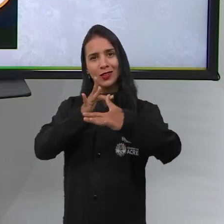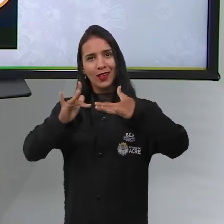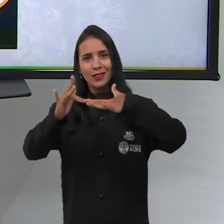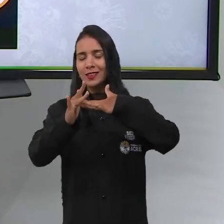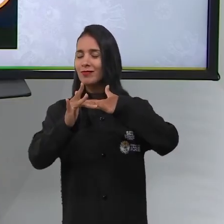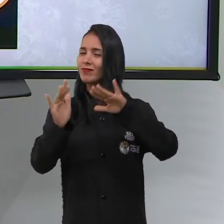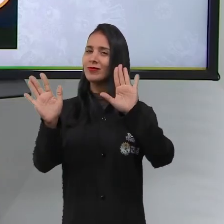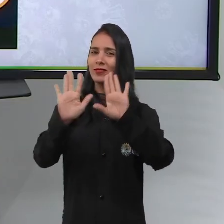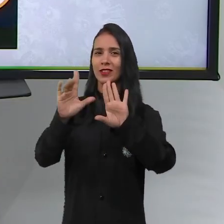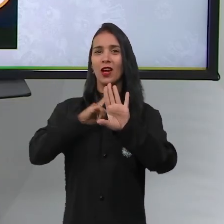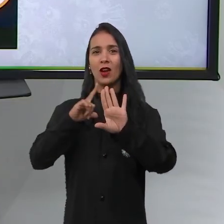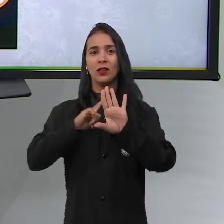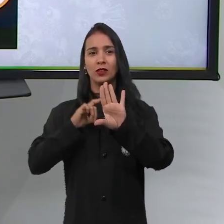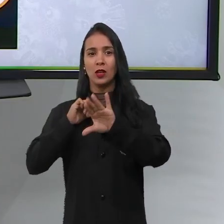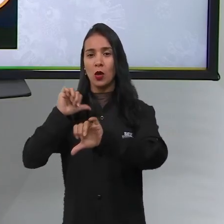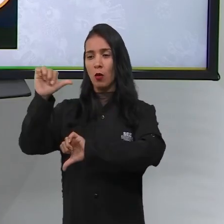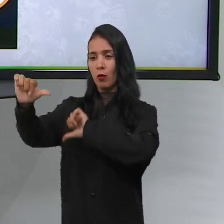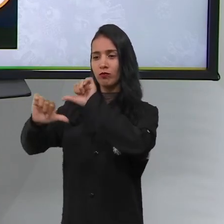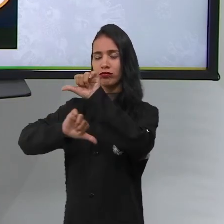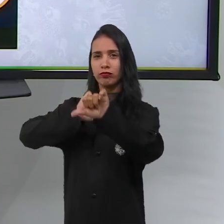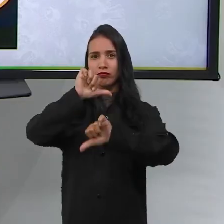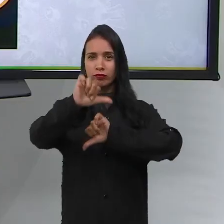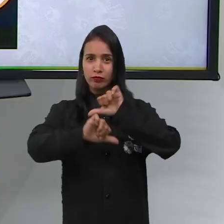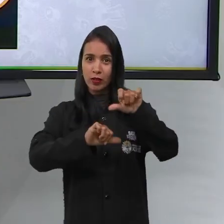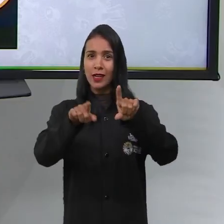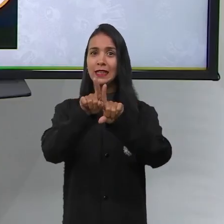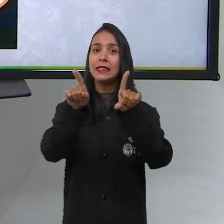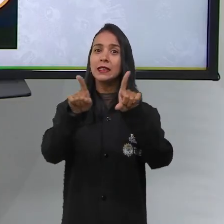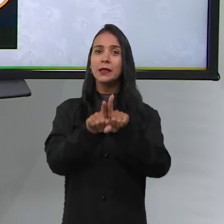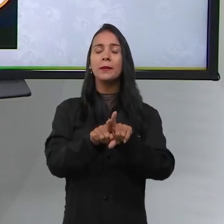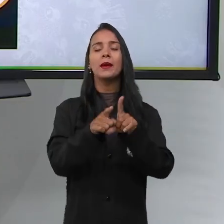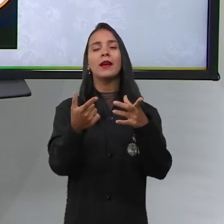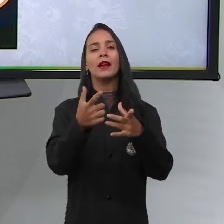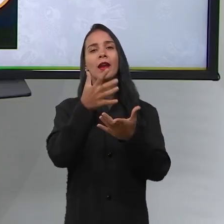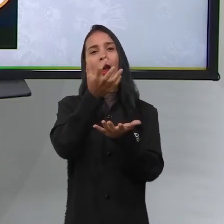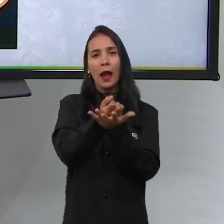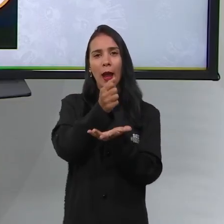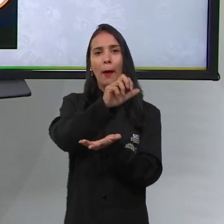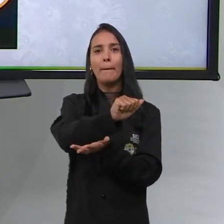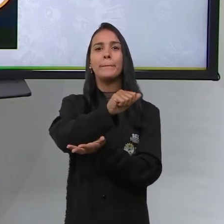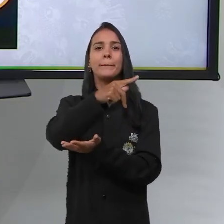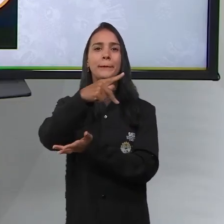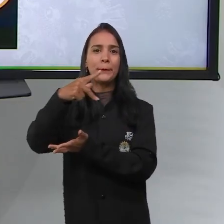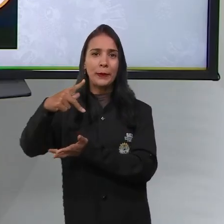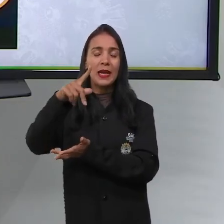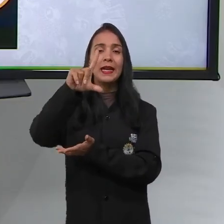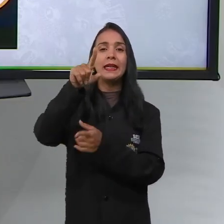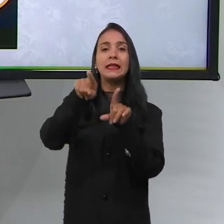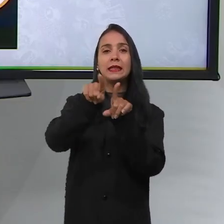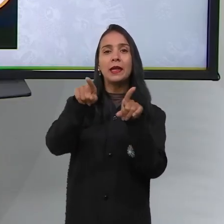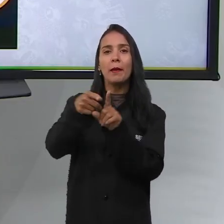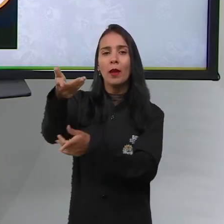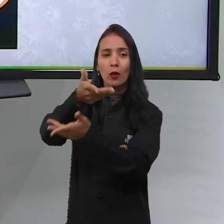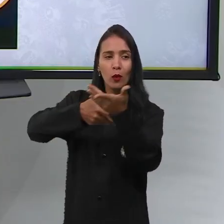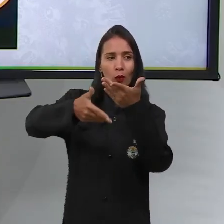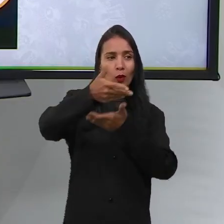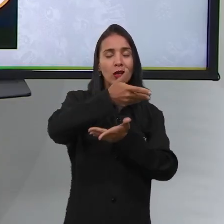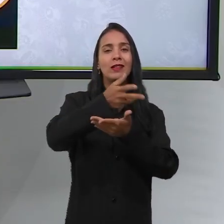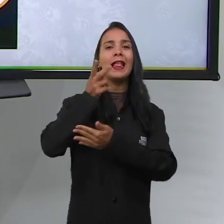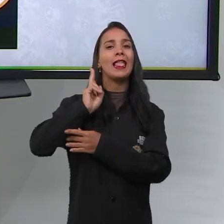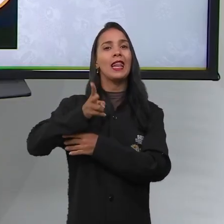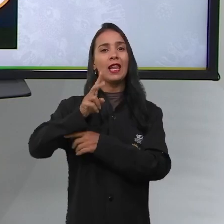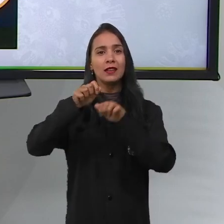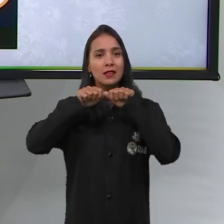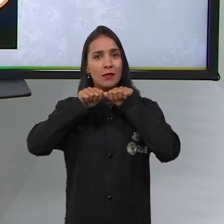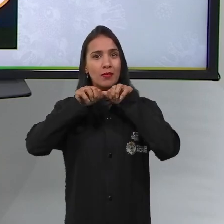Nós temos redes de trocas de mensagem que são mais restritas no geral, que essas notícias elas saem ali circulando.